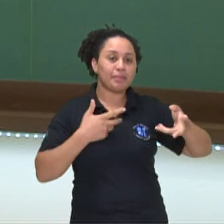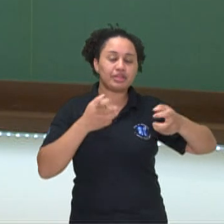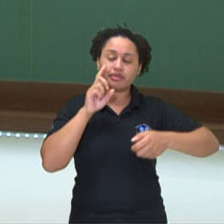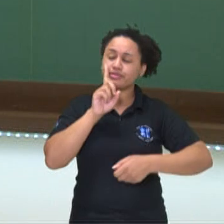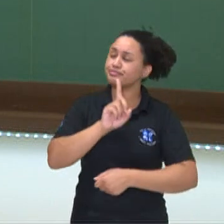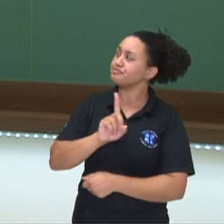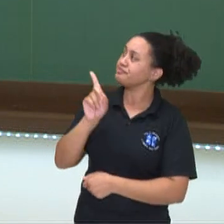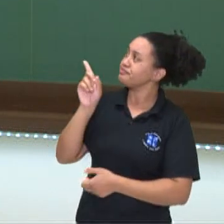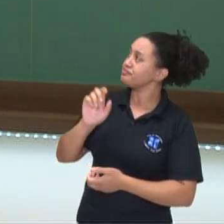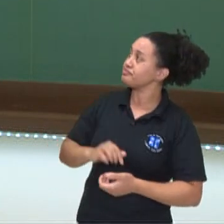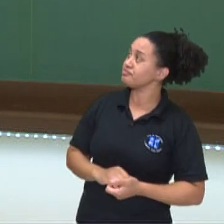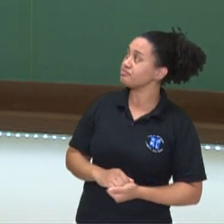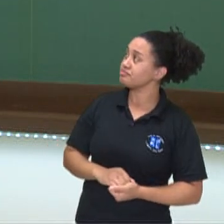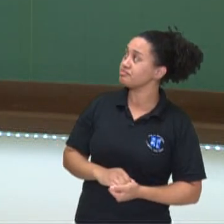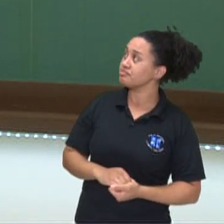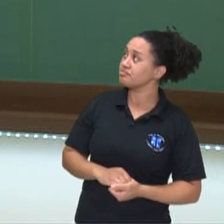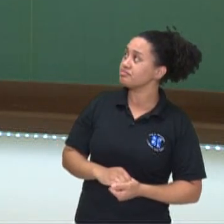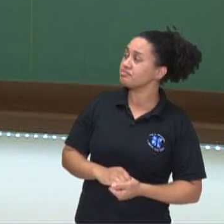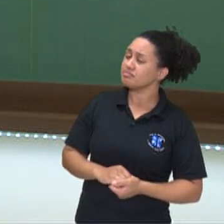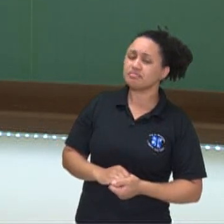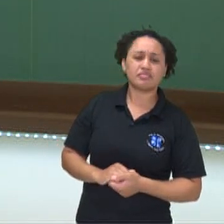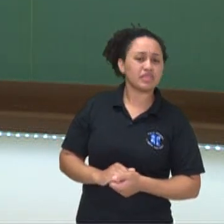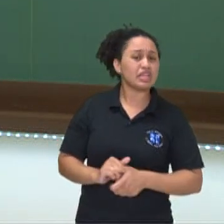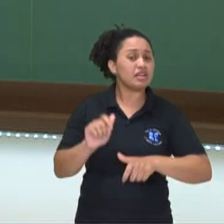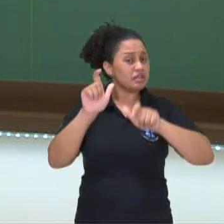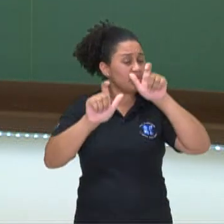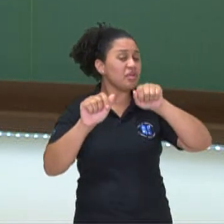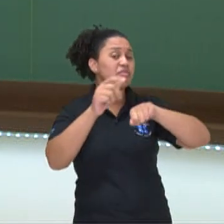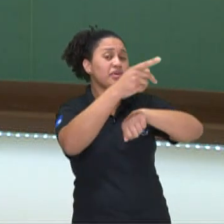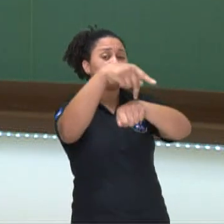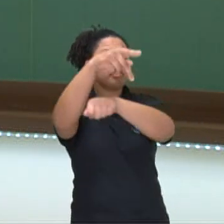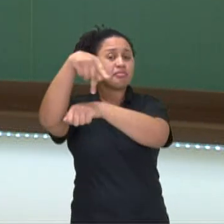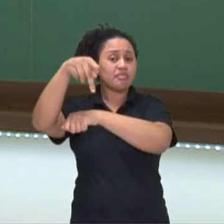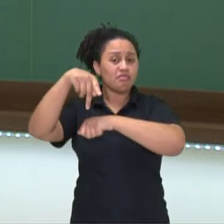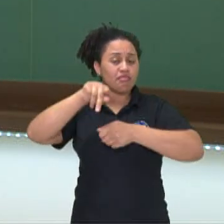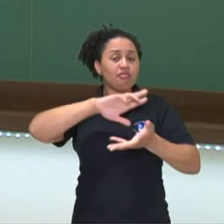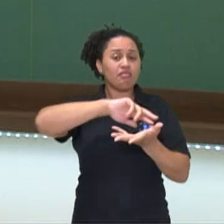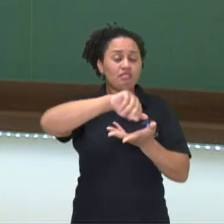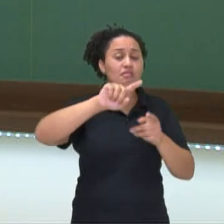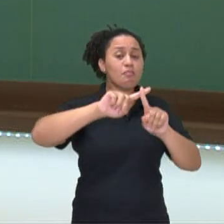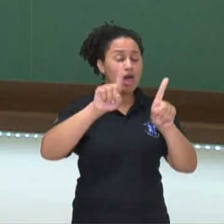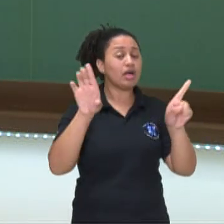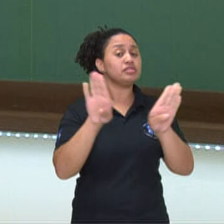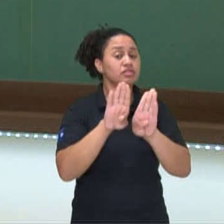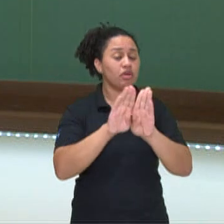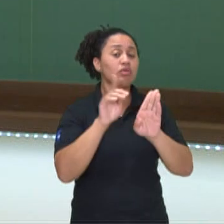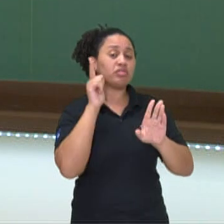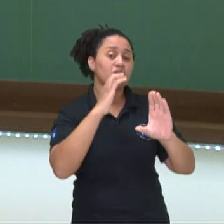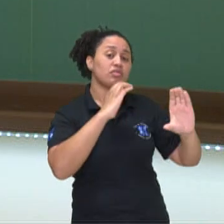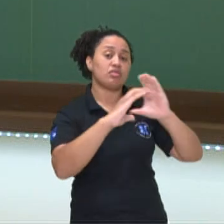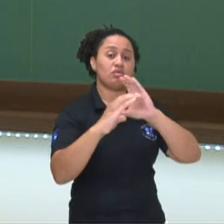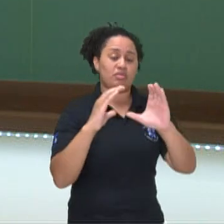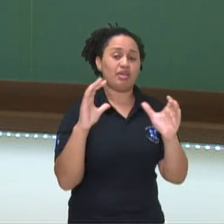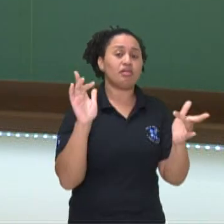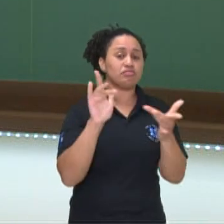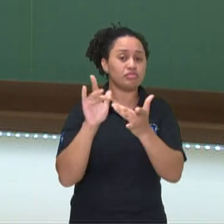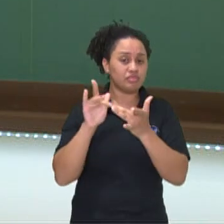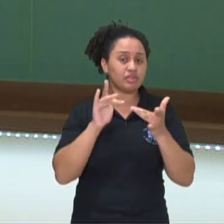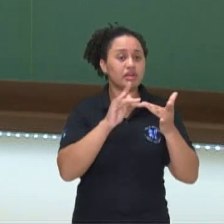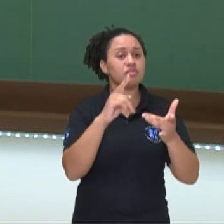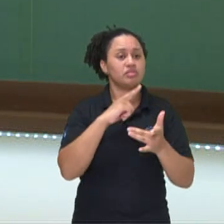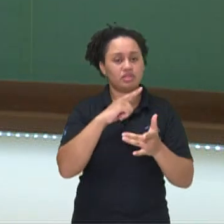das pessoas se conectarem. E não apenas as pessoas, mas também as empresas, os governos, nós temos